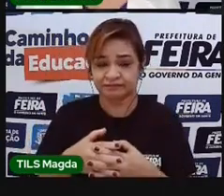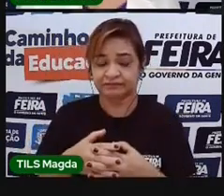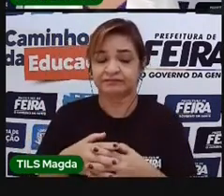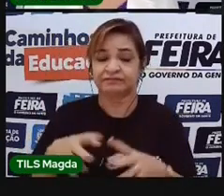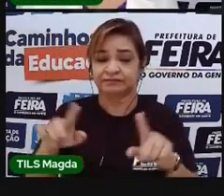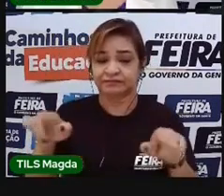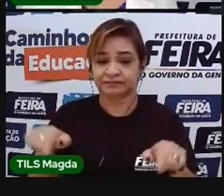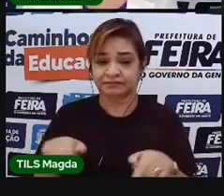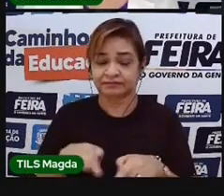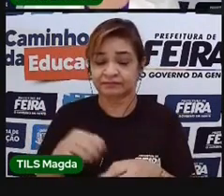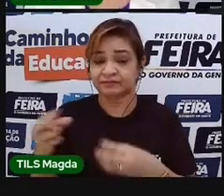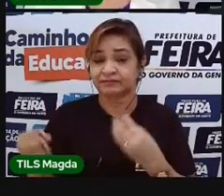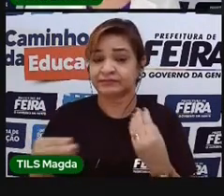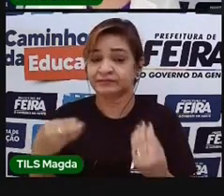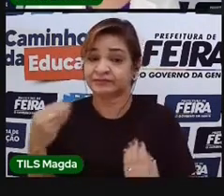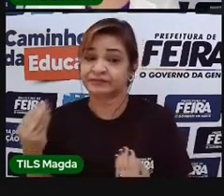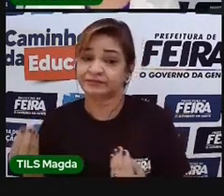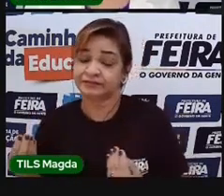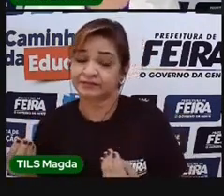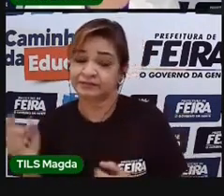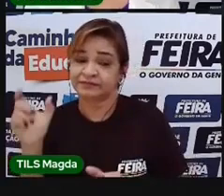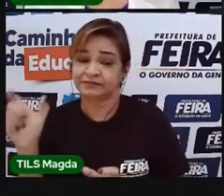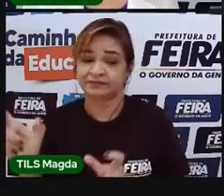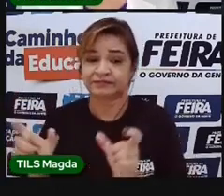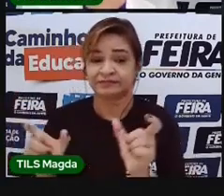a complexidade dos vocábulos.